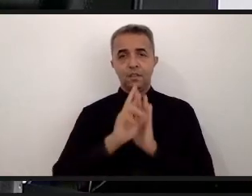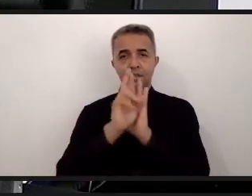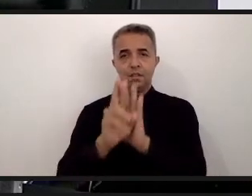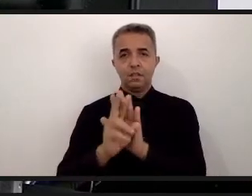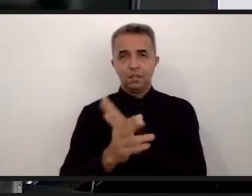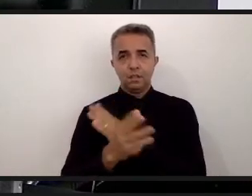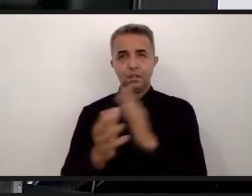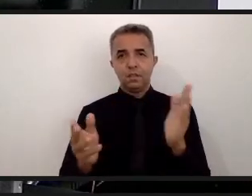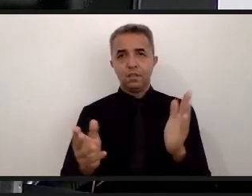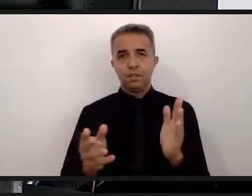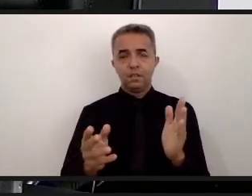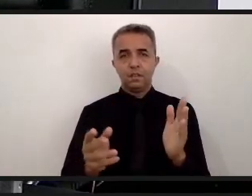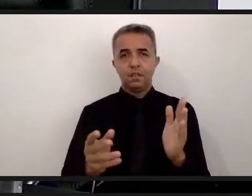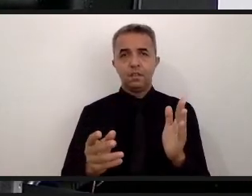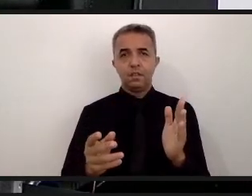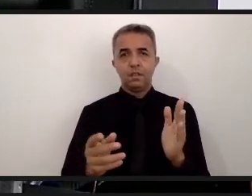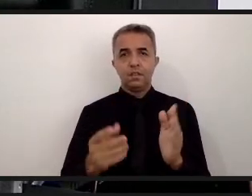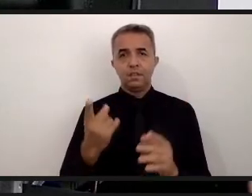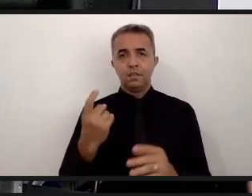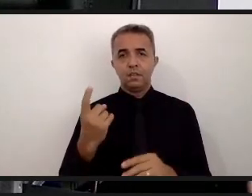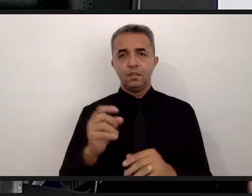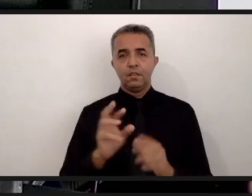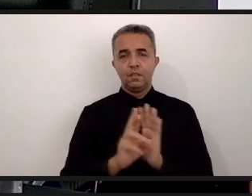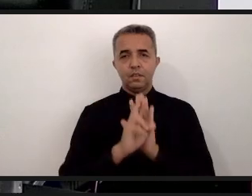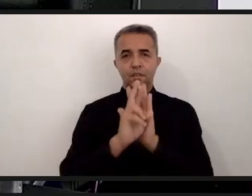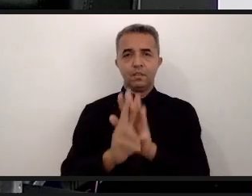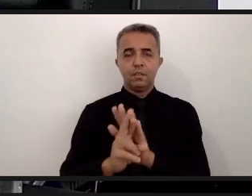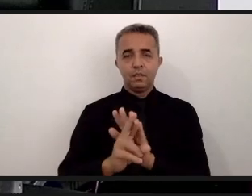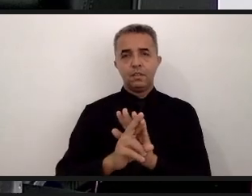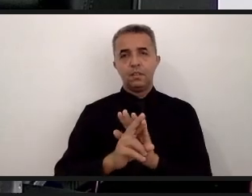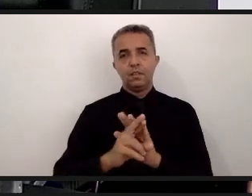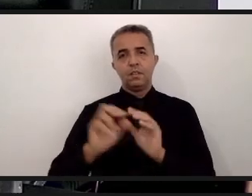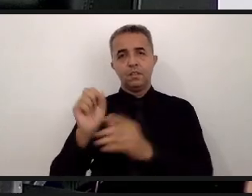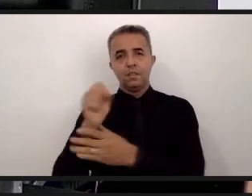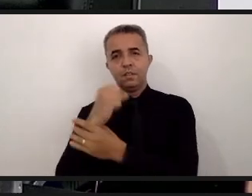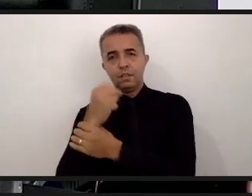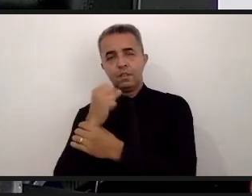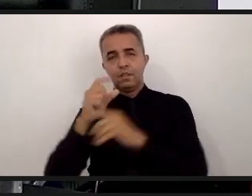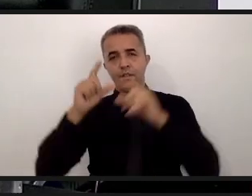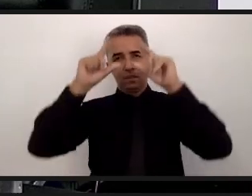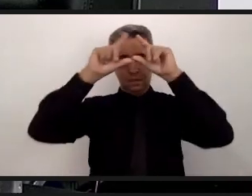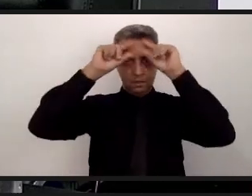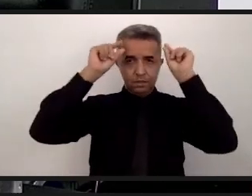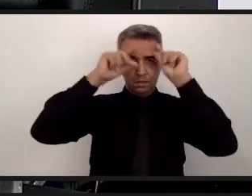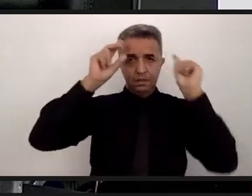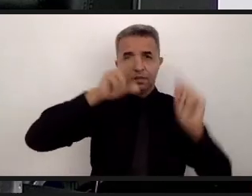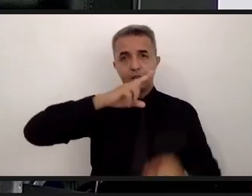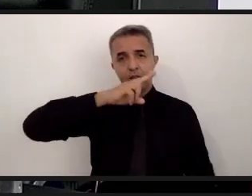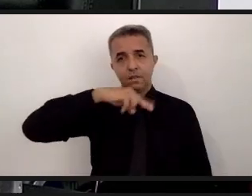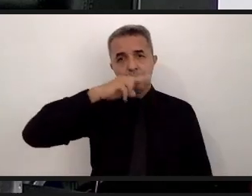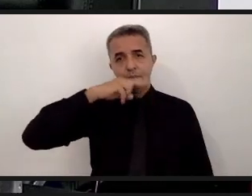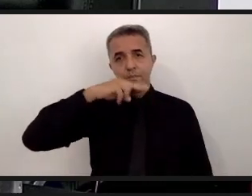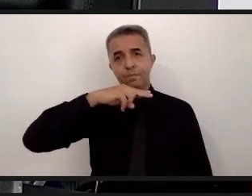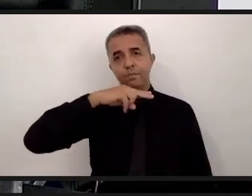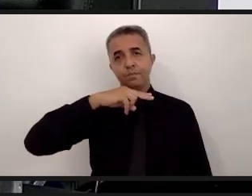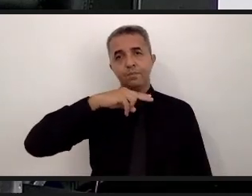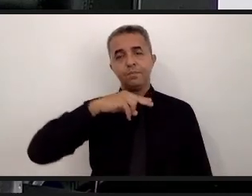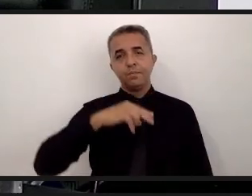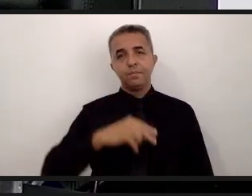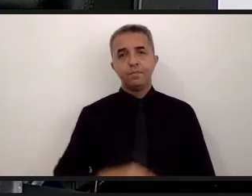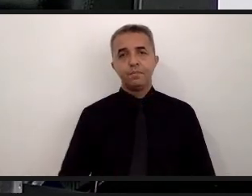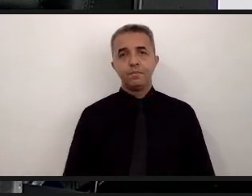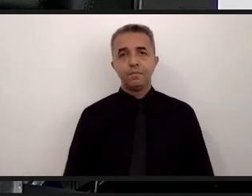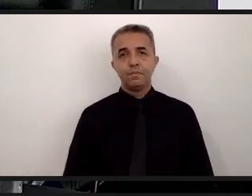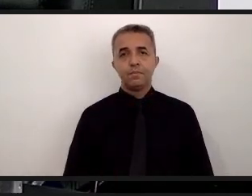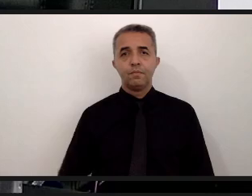doutora, o único que representa aqui a enfermagem, o único que representa aqui a nutrição, enfim. E tenho